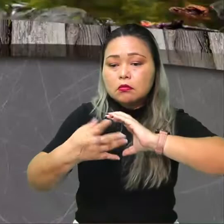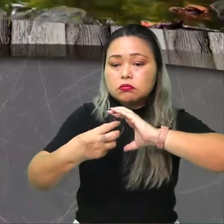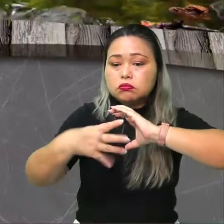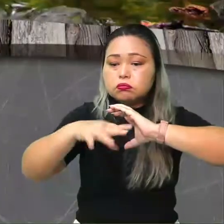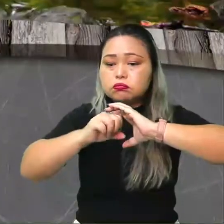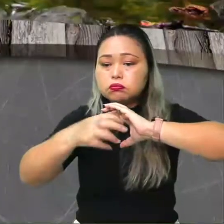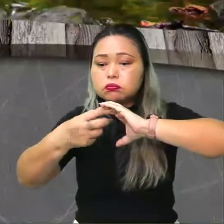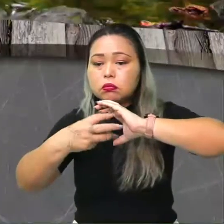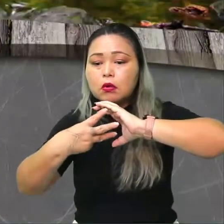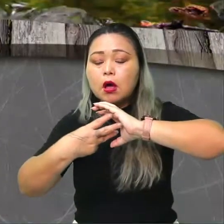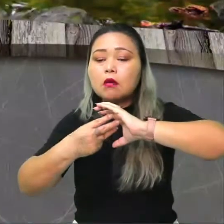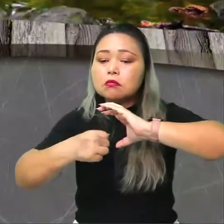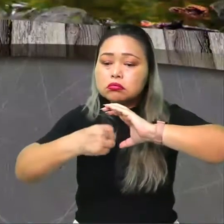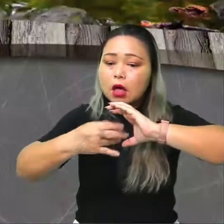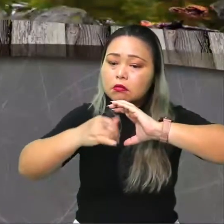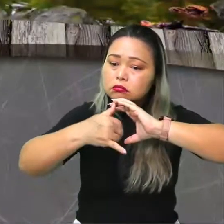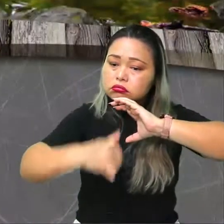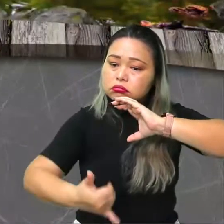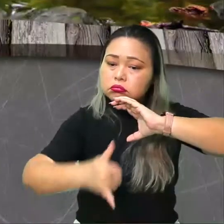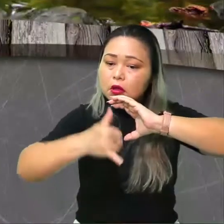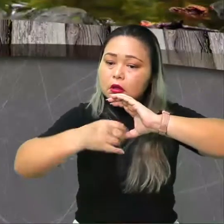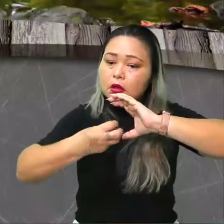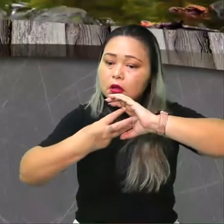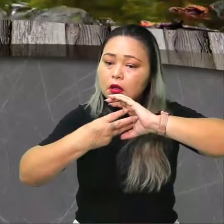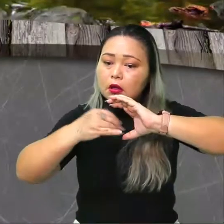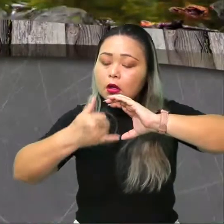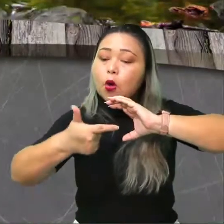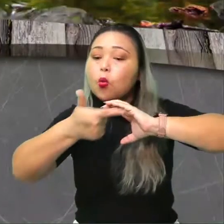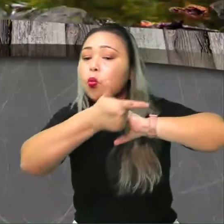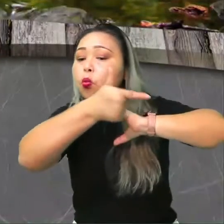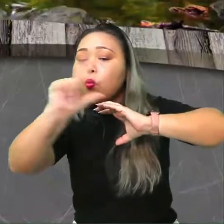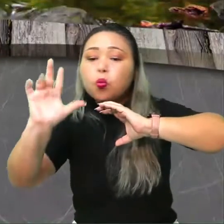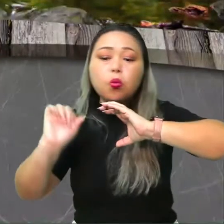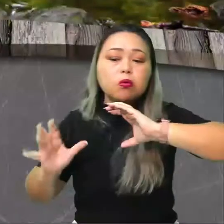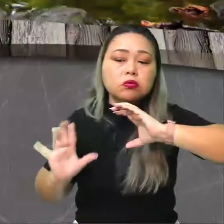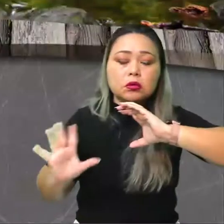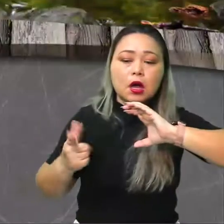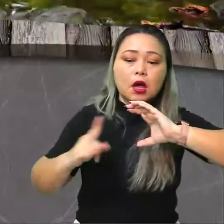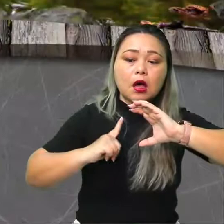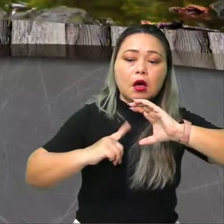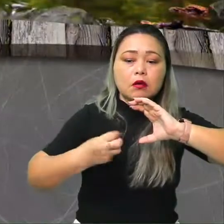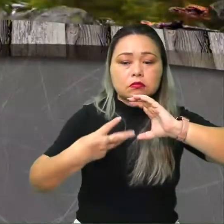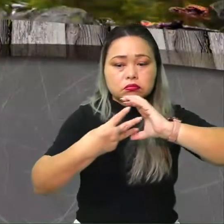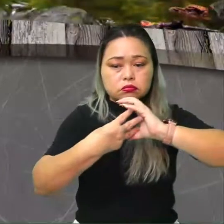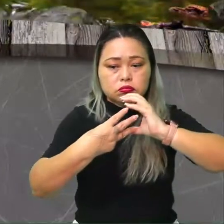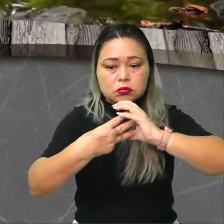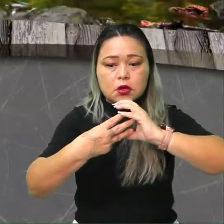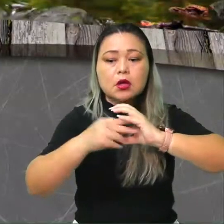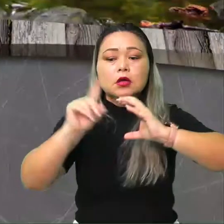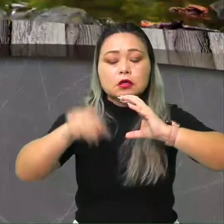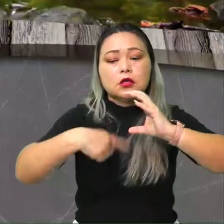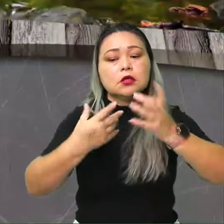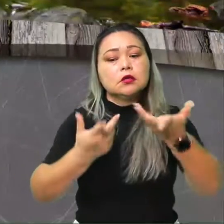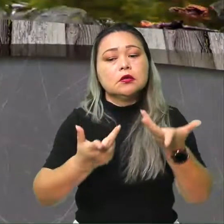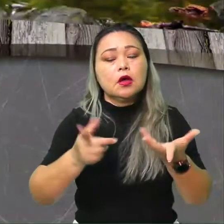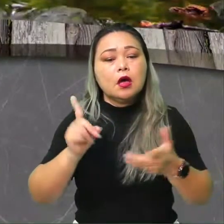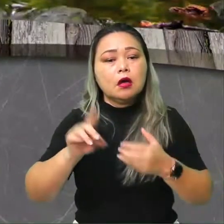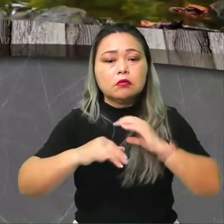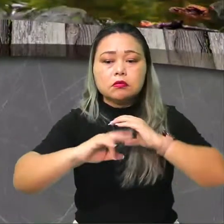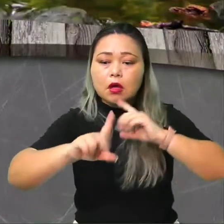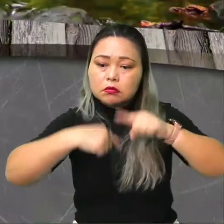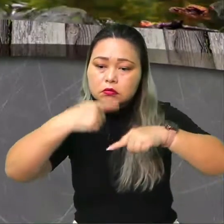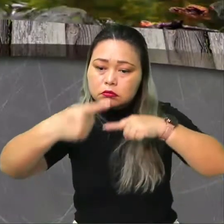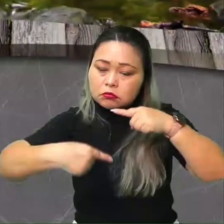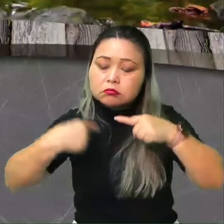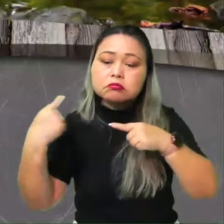a que vai dar a maior energia. Em relação às outras, ela que produz maior energia. E é o